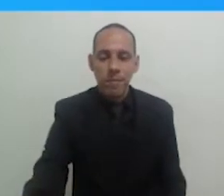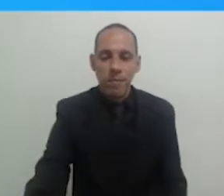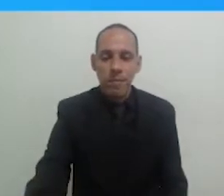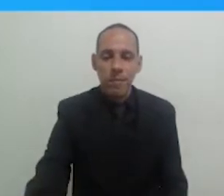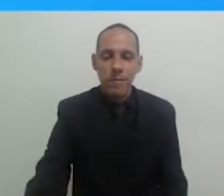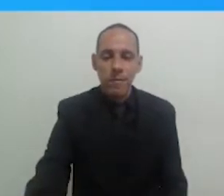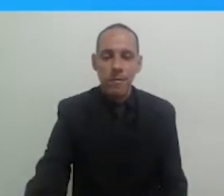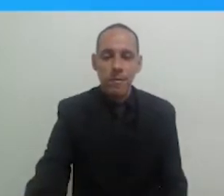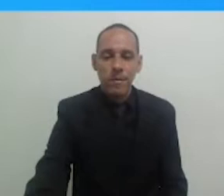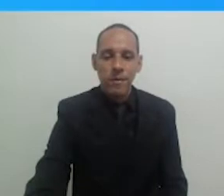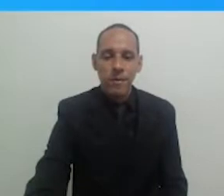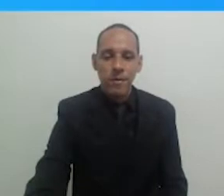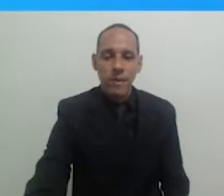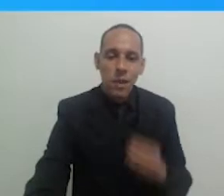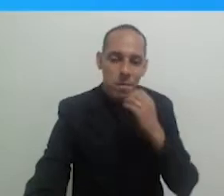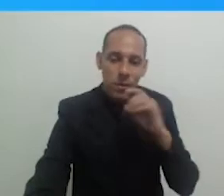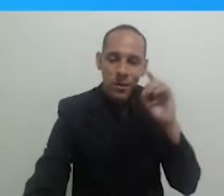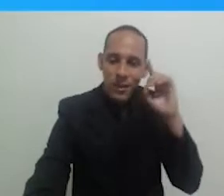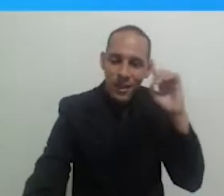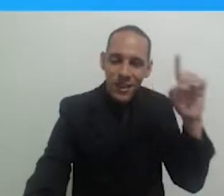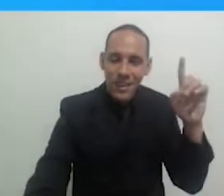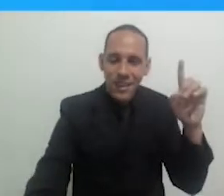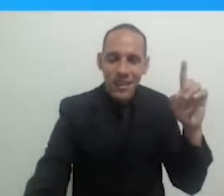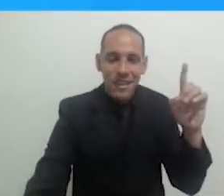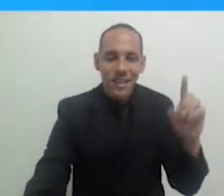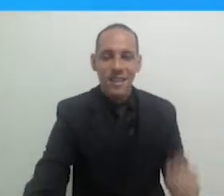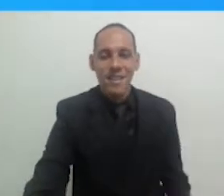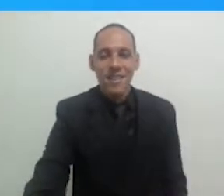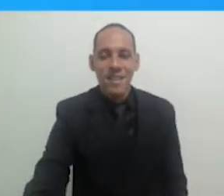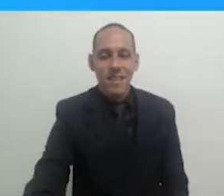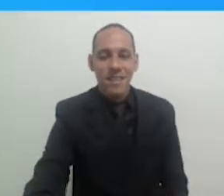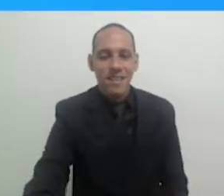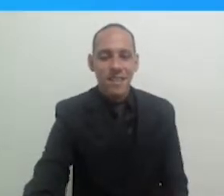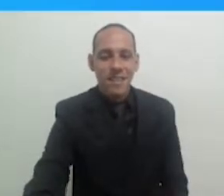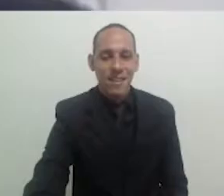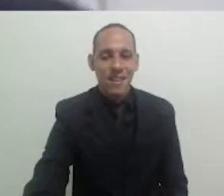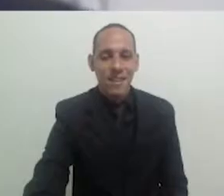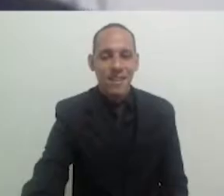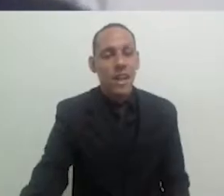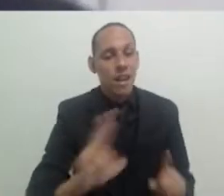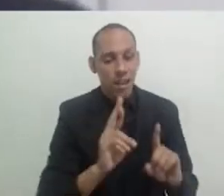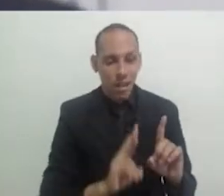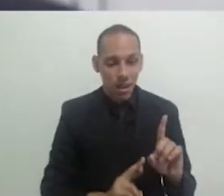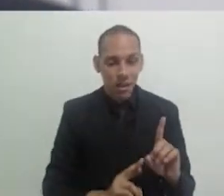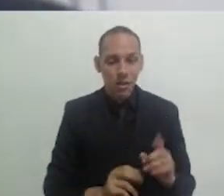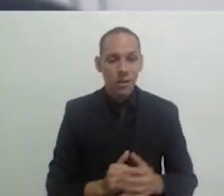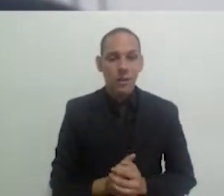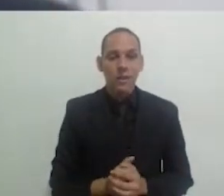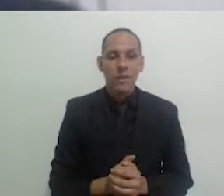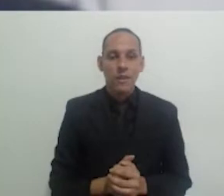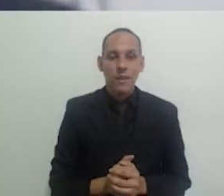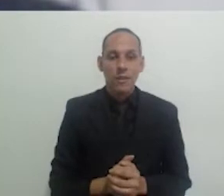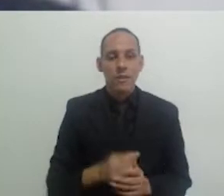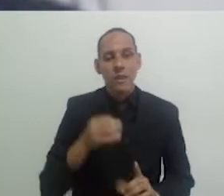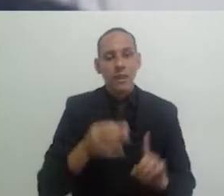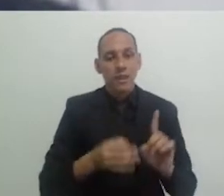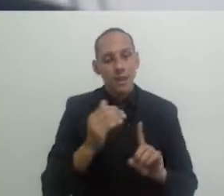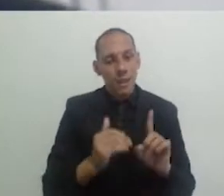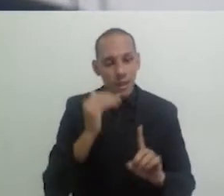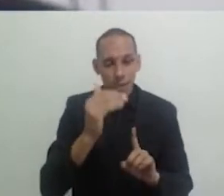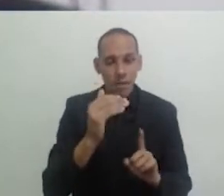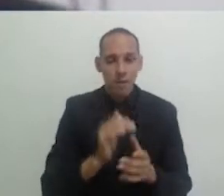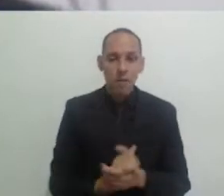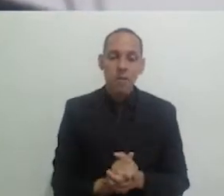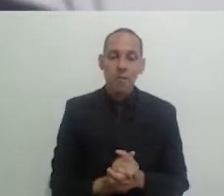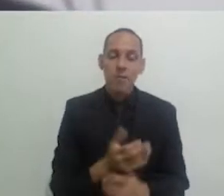Bom dia, presidente do Tribunal de Justiça do Rio Grande do Norte, excelentíssimo relator, excelentíssimos desembargadores, demais colegas e